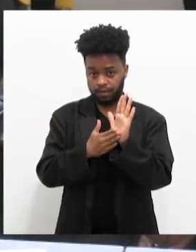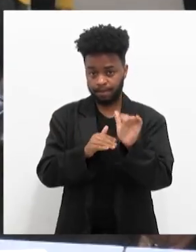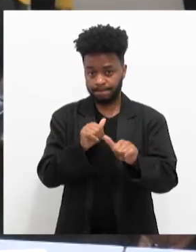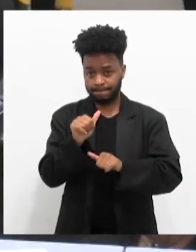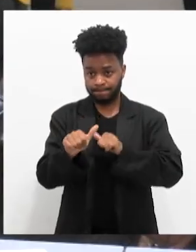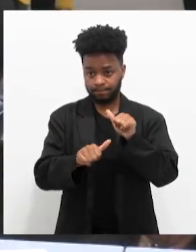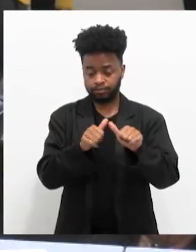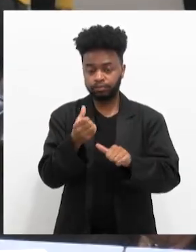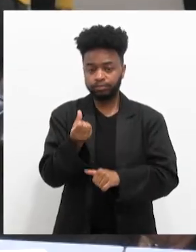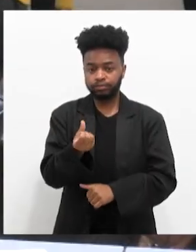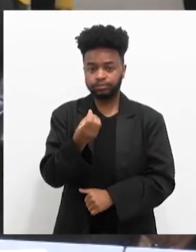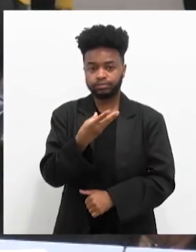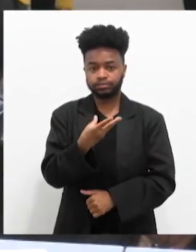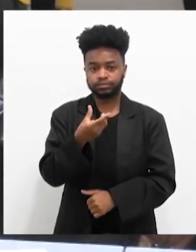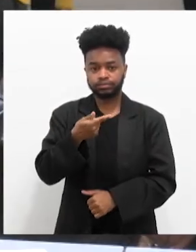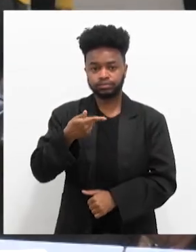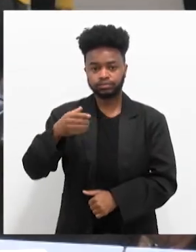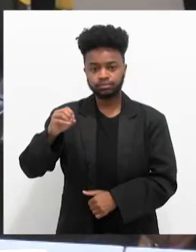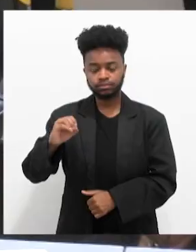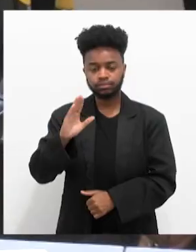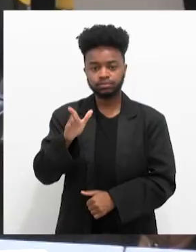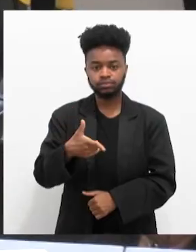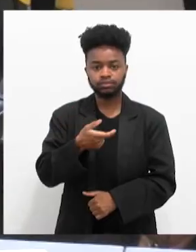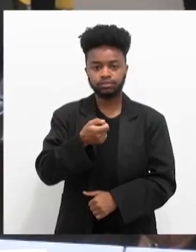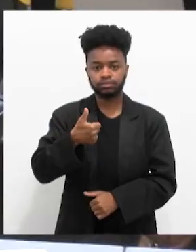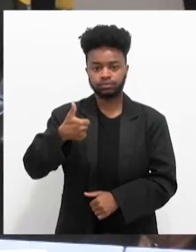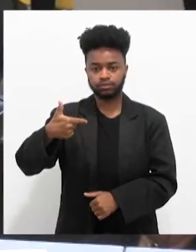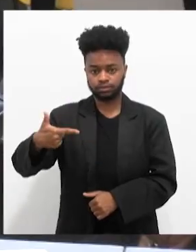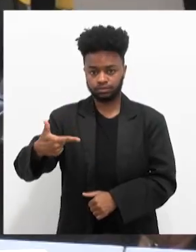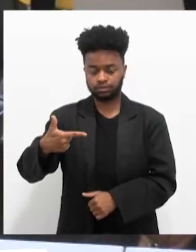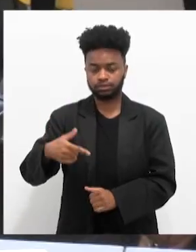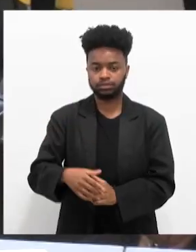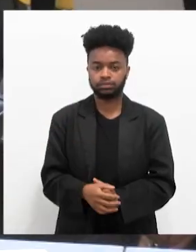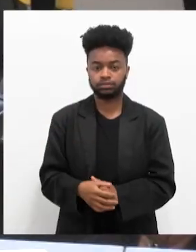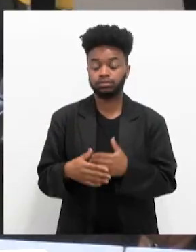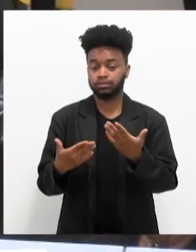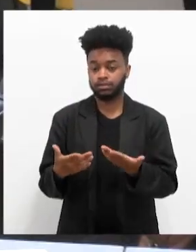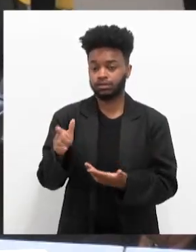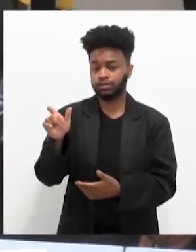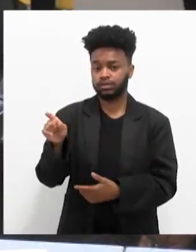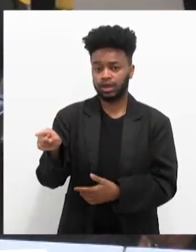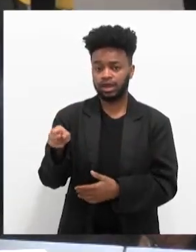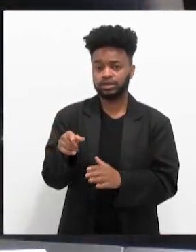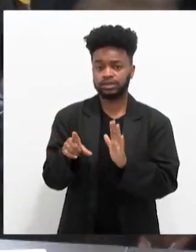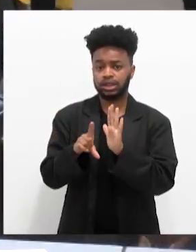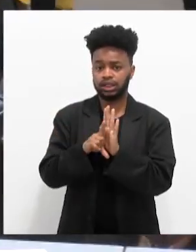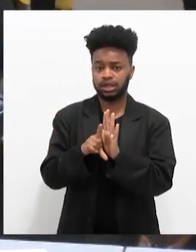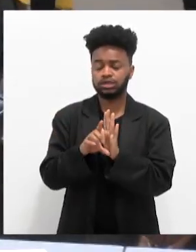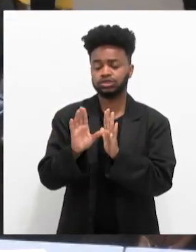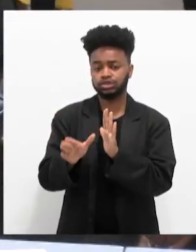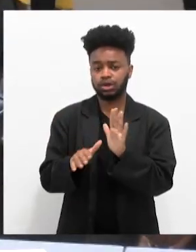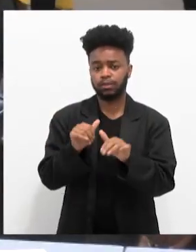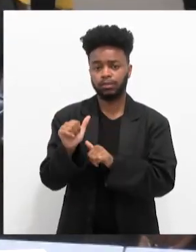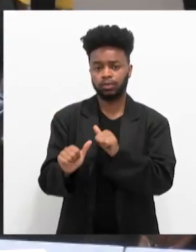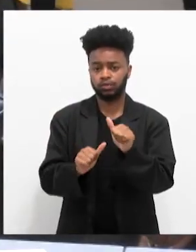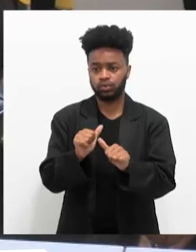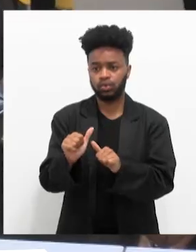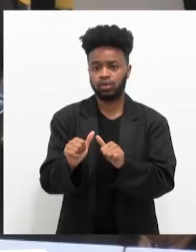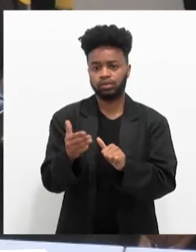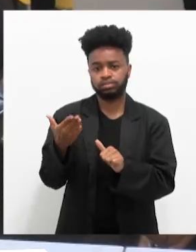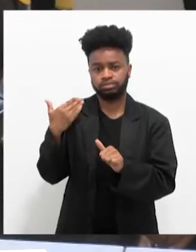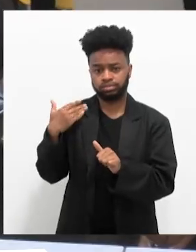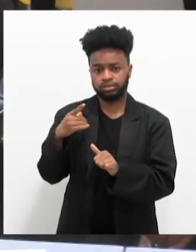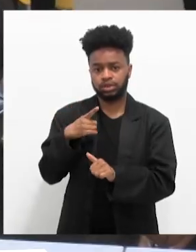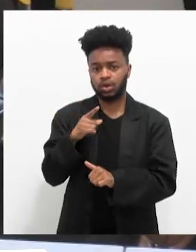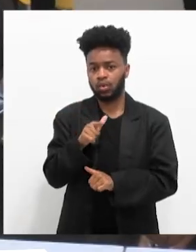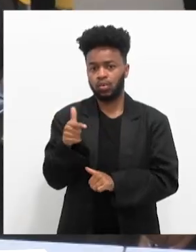a 6.370 de 12. A 6.370 de 12 já tinha modificado também uma lei